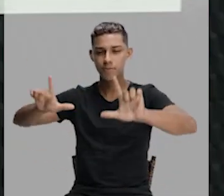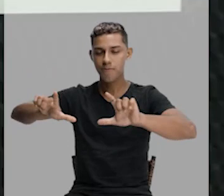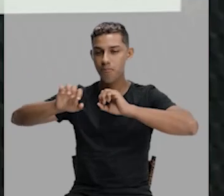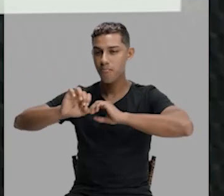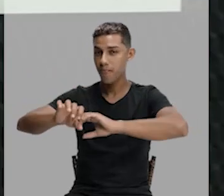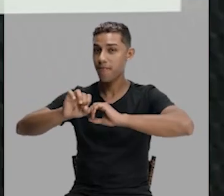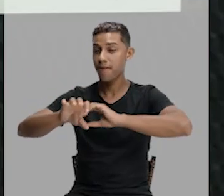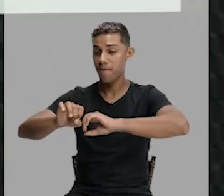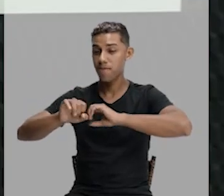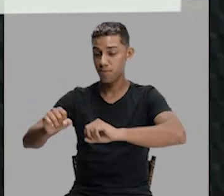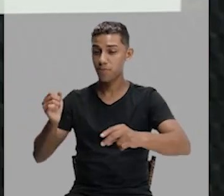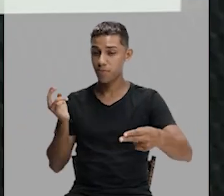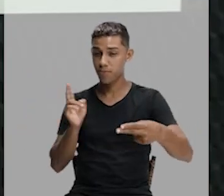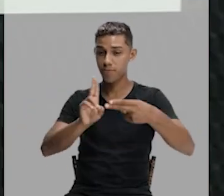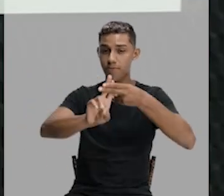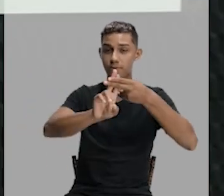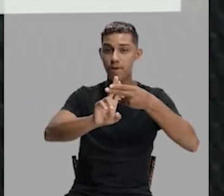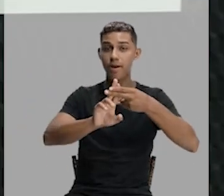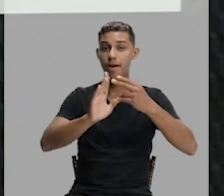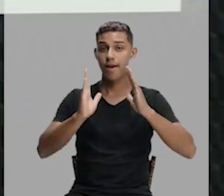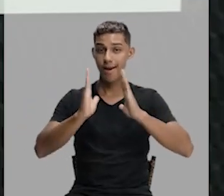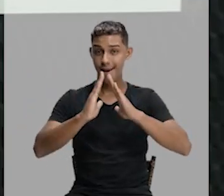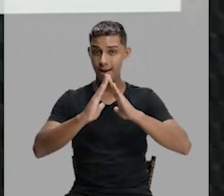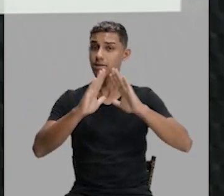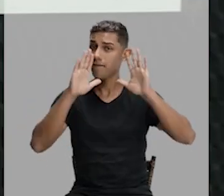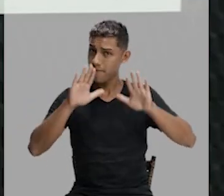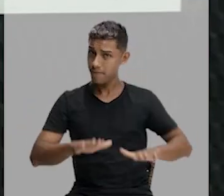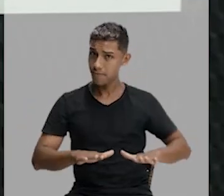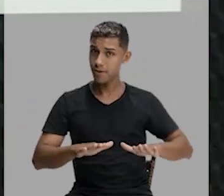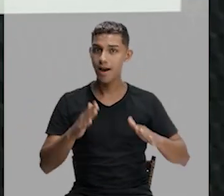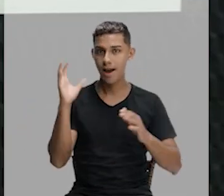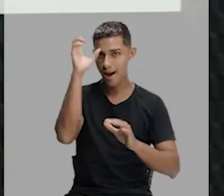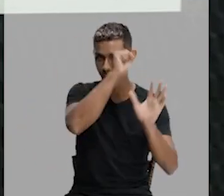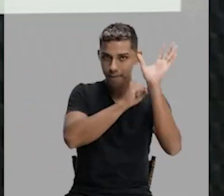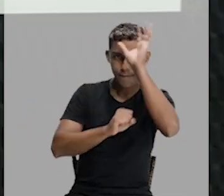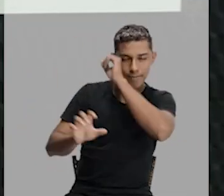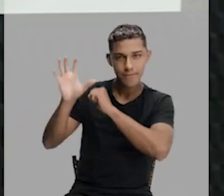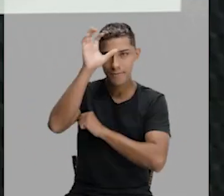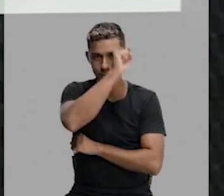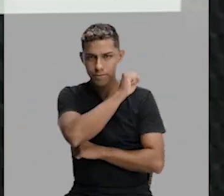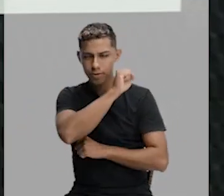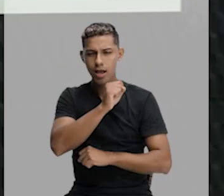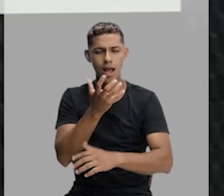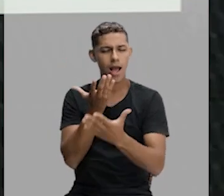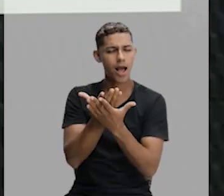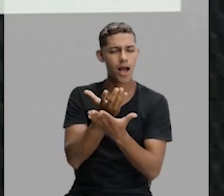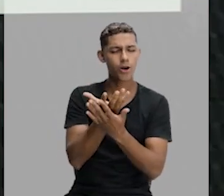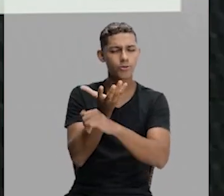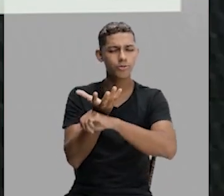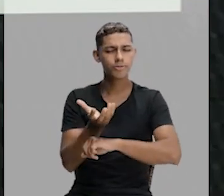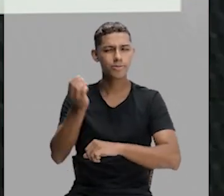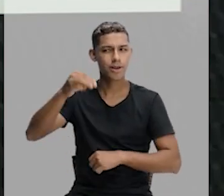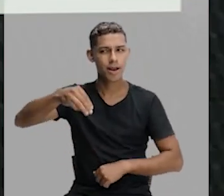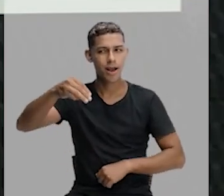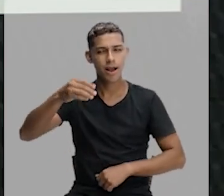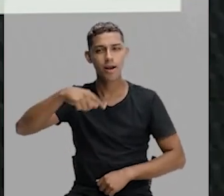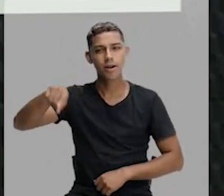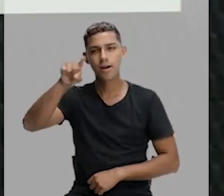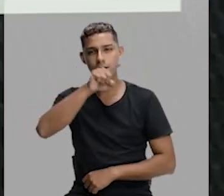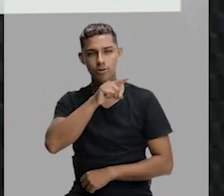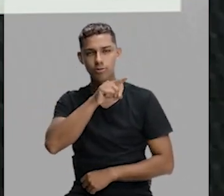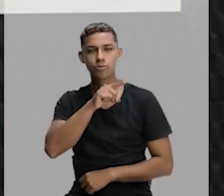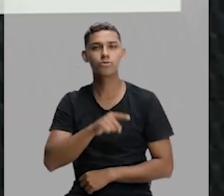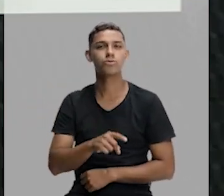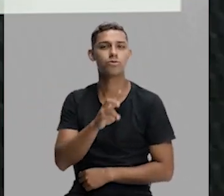no programa Fique em Casa Aprendendo, para mais uma aula de matemática para os alunos da segunda série do ensino médio. Okay?